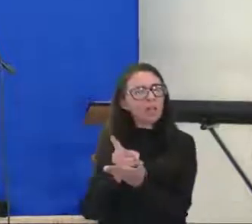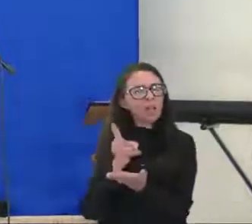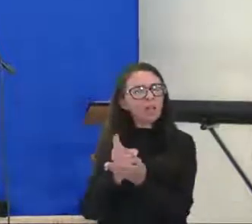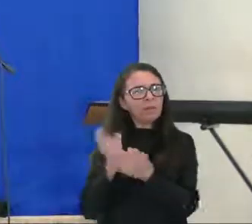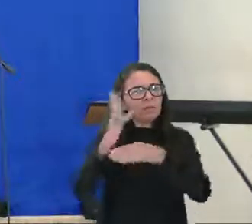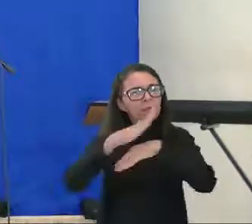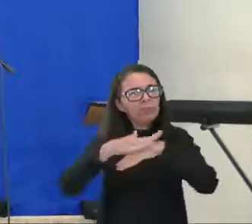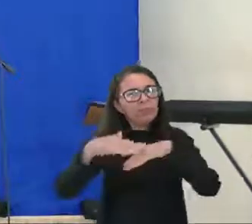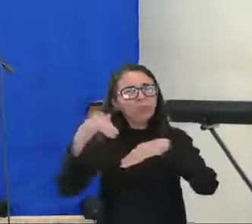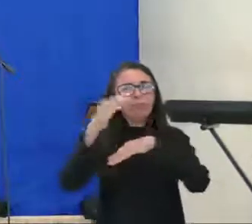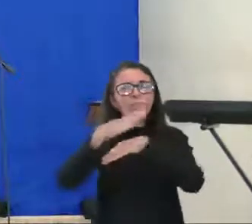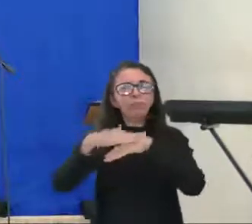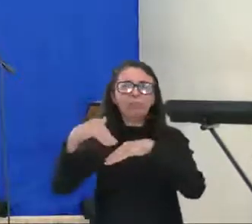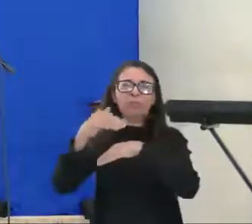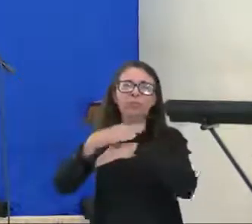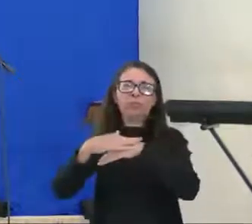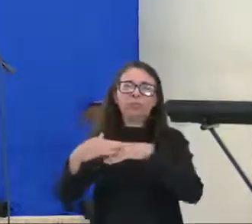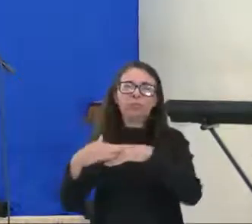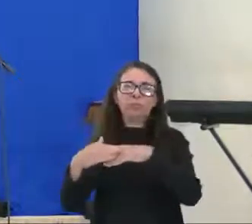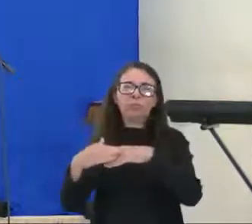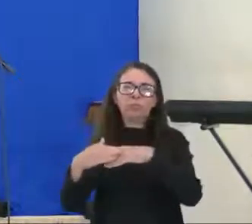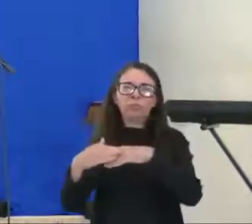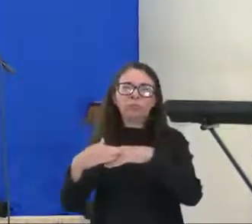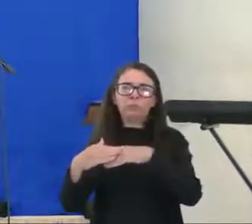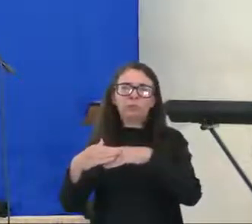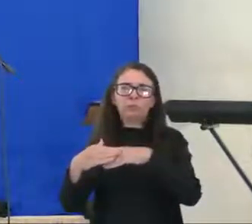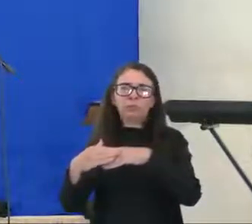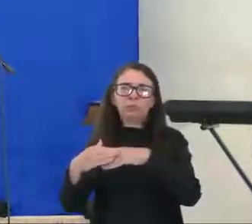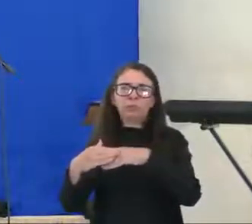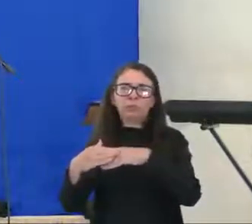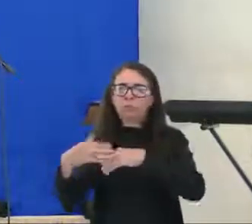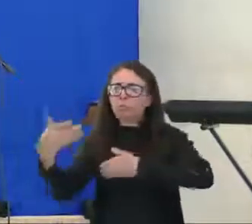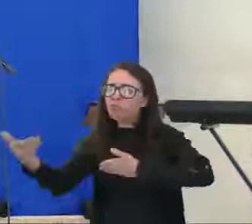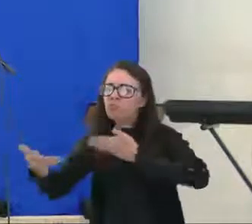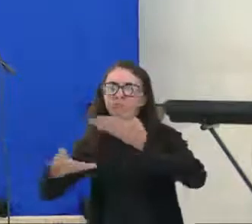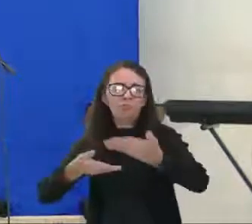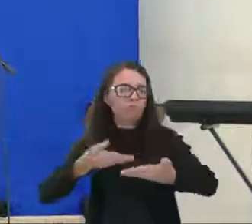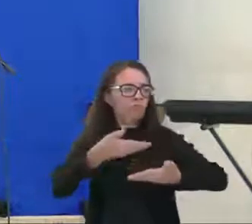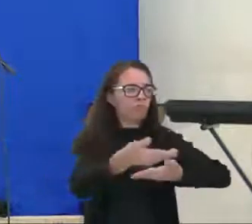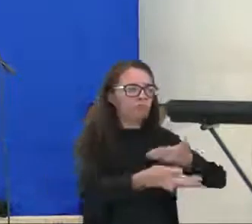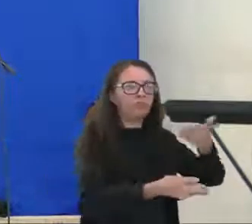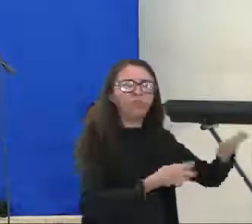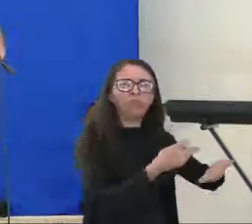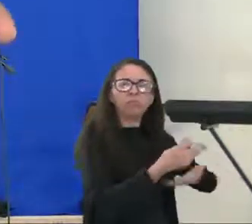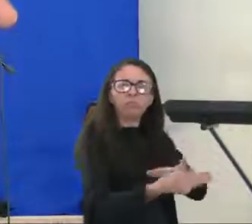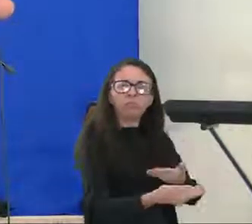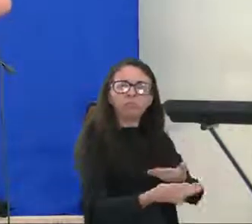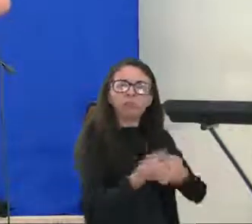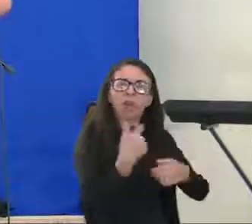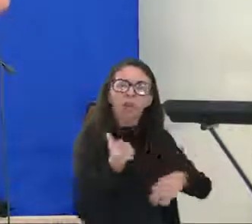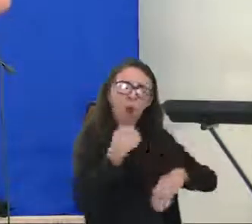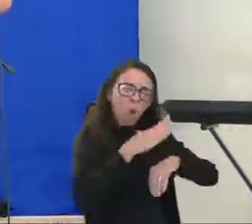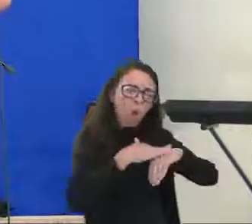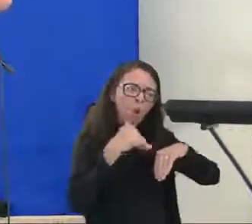Isso cabe da dedicação de uns com os outros no seguinte sentido, dos dois lados. Eu penso assim, amados.